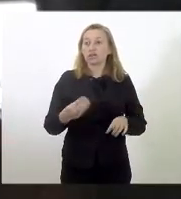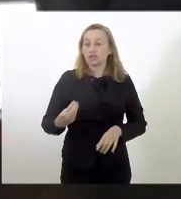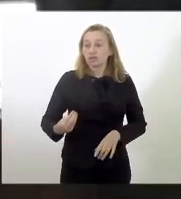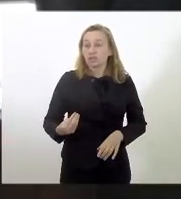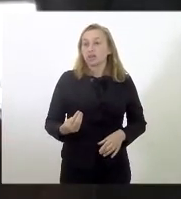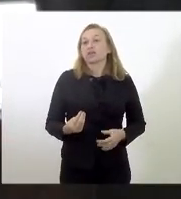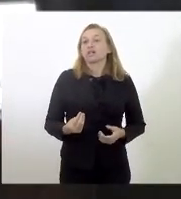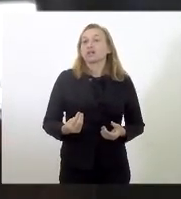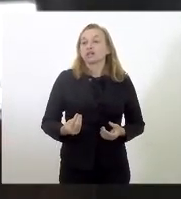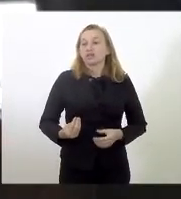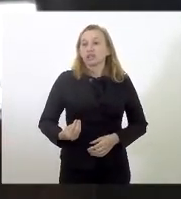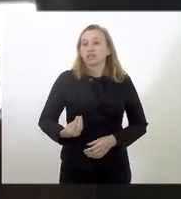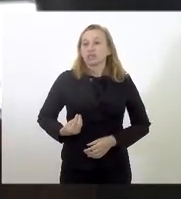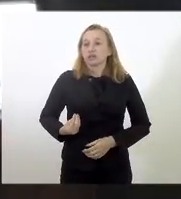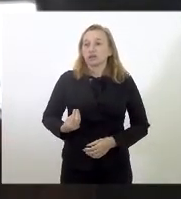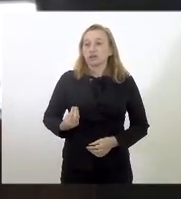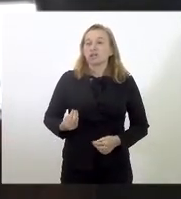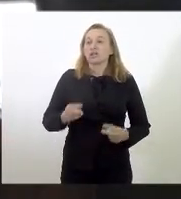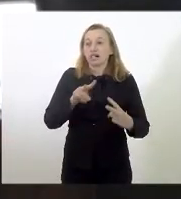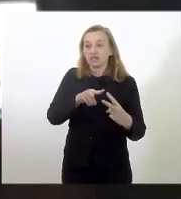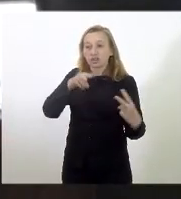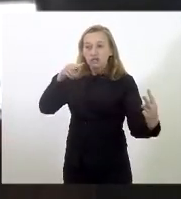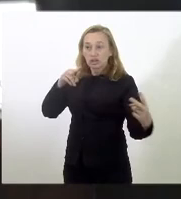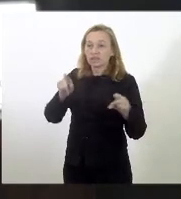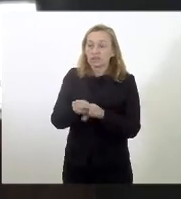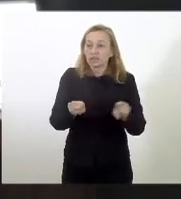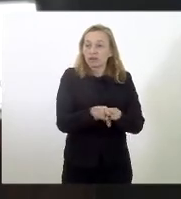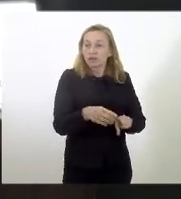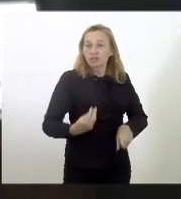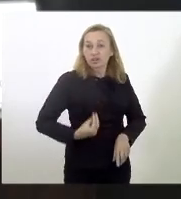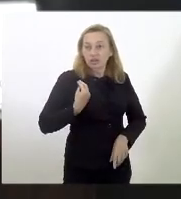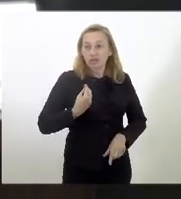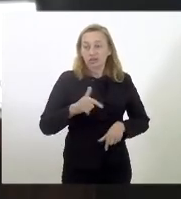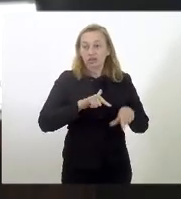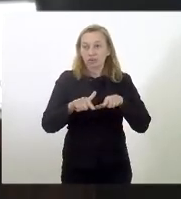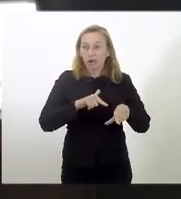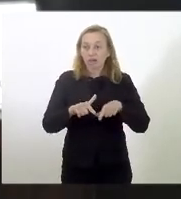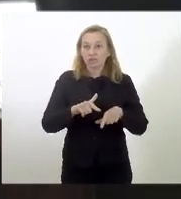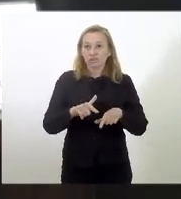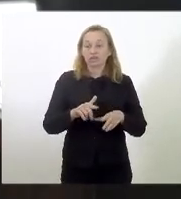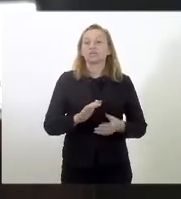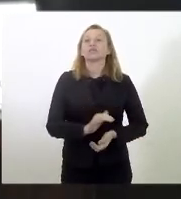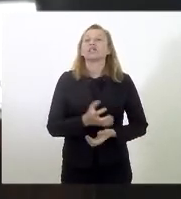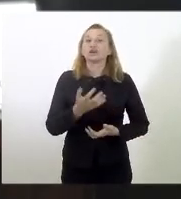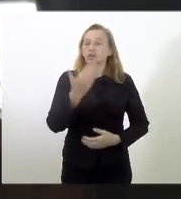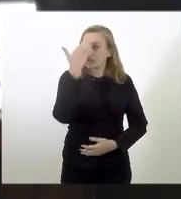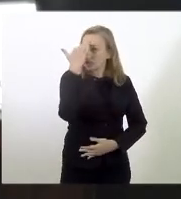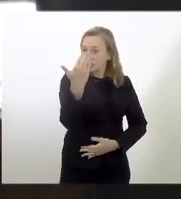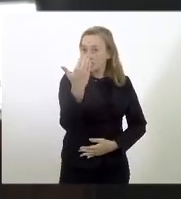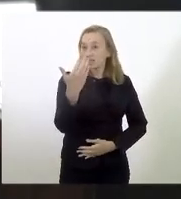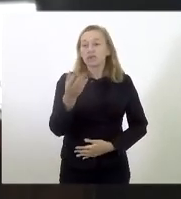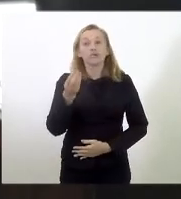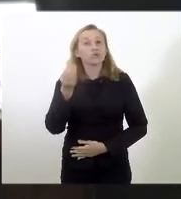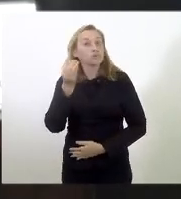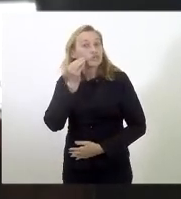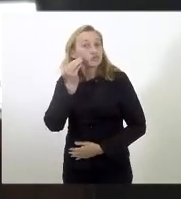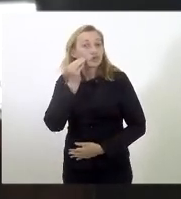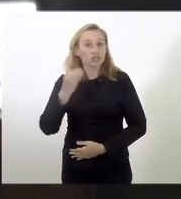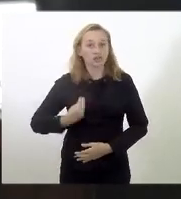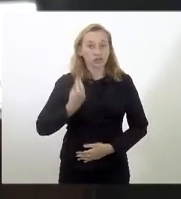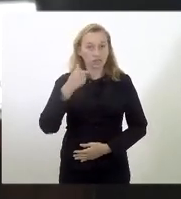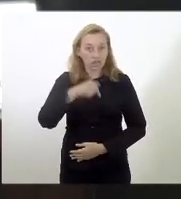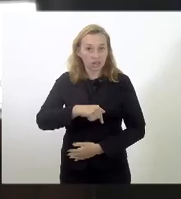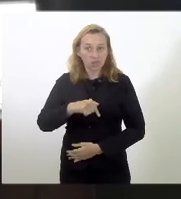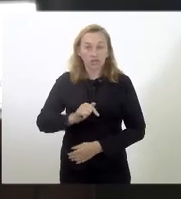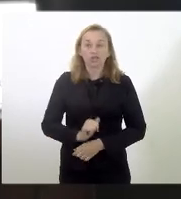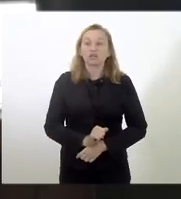alia à modalidade à distância. Sem mais delongas, eu gostaria de agradecer a oportunidade por estar aqui